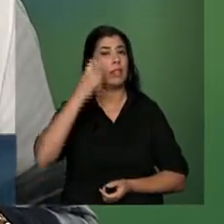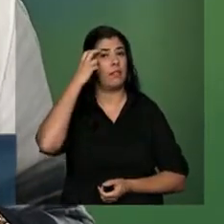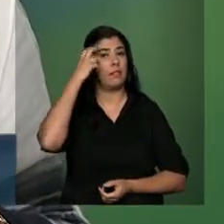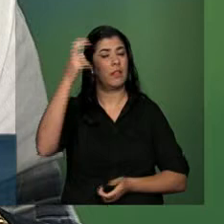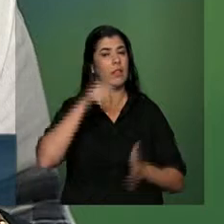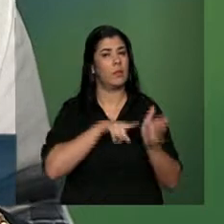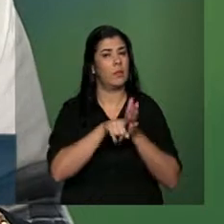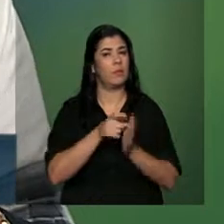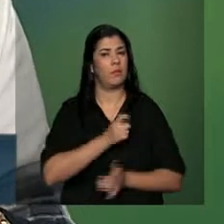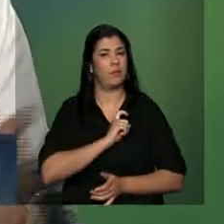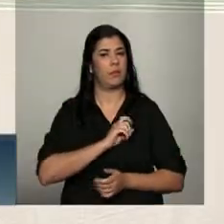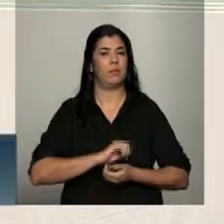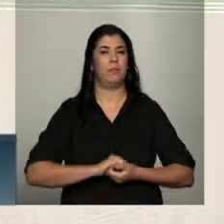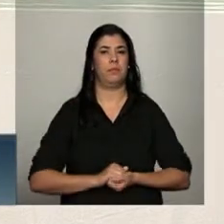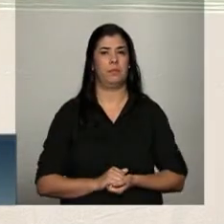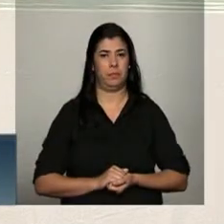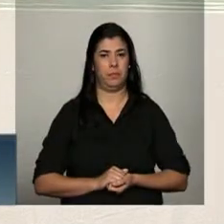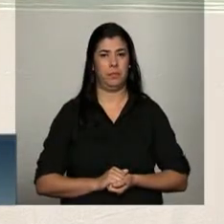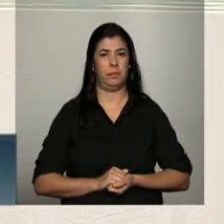na fiscalização.